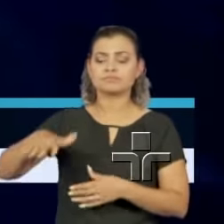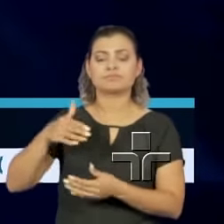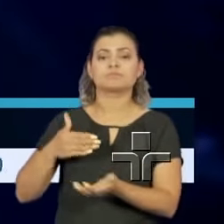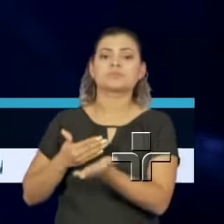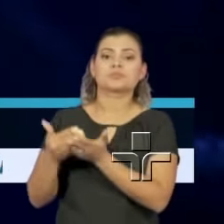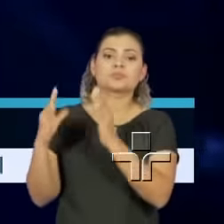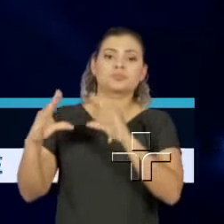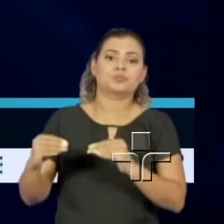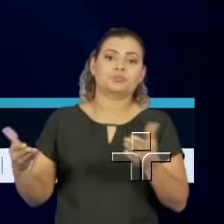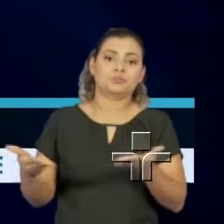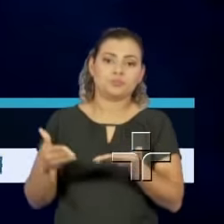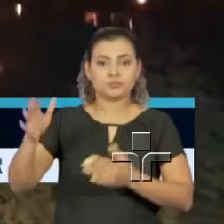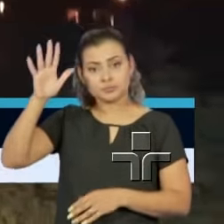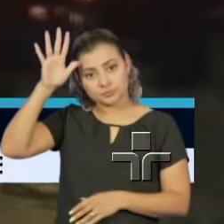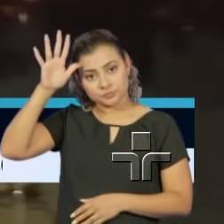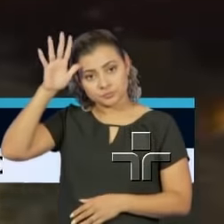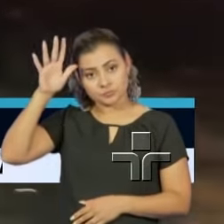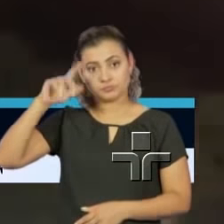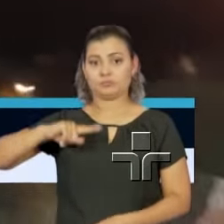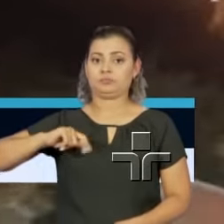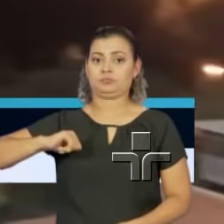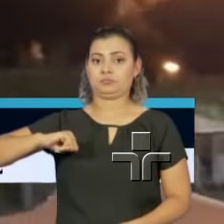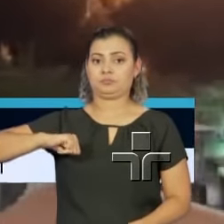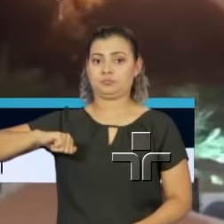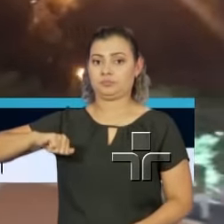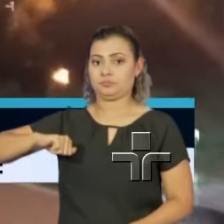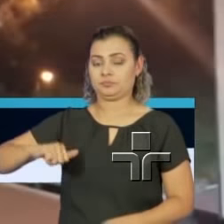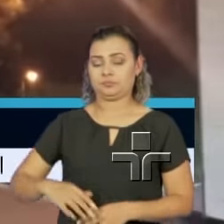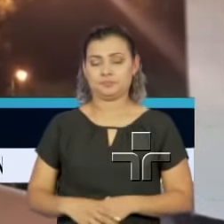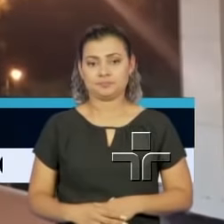noite em Bagdá, no Iraque.